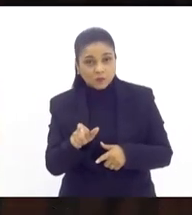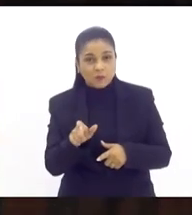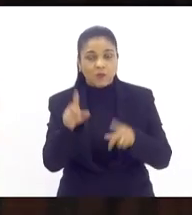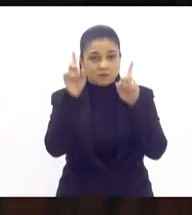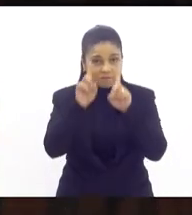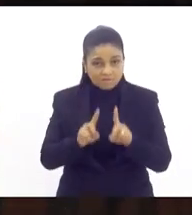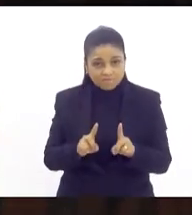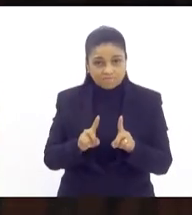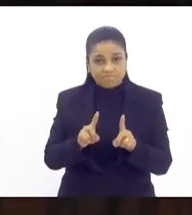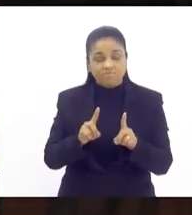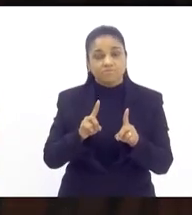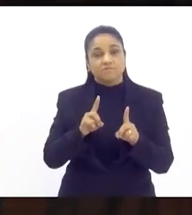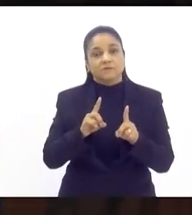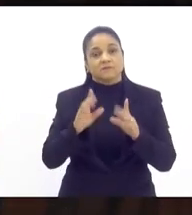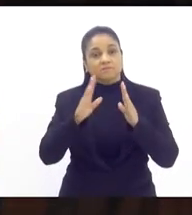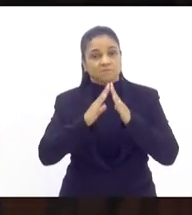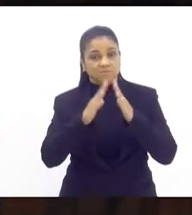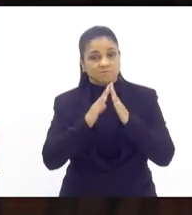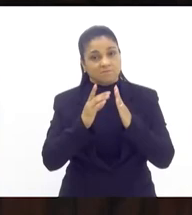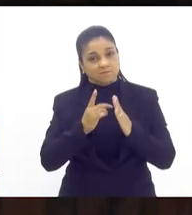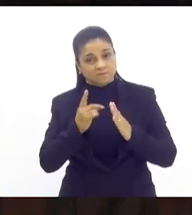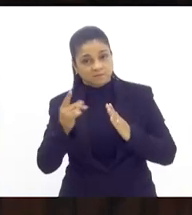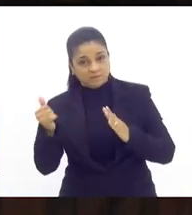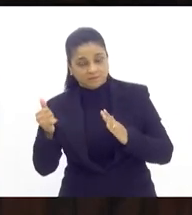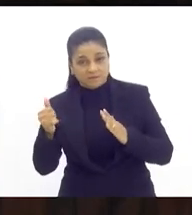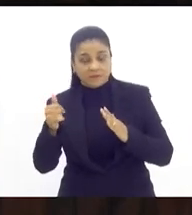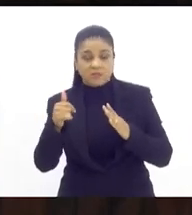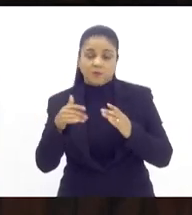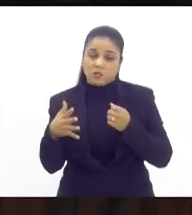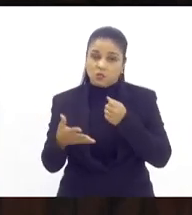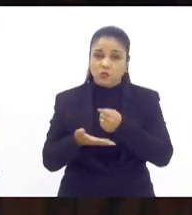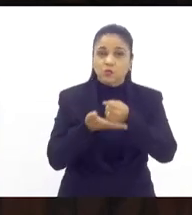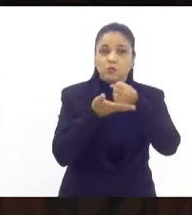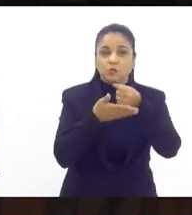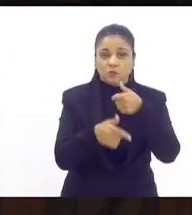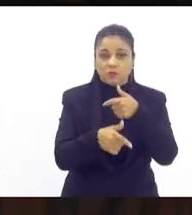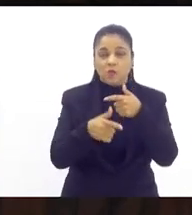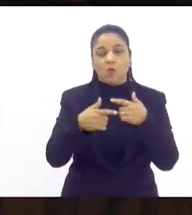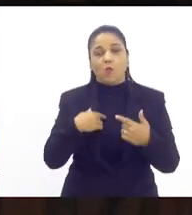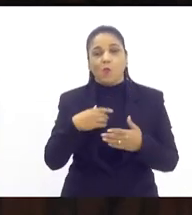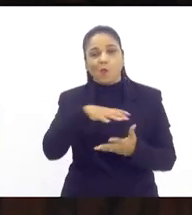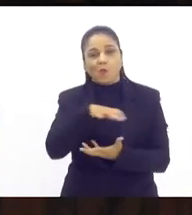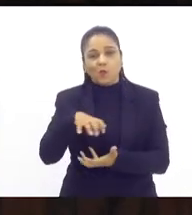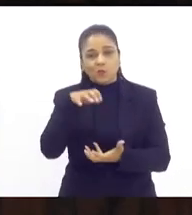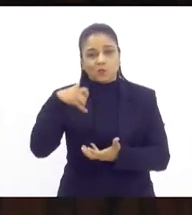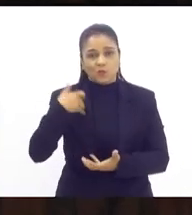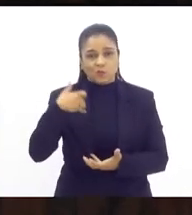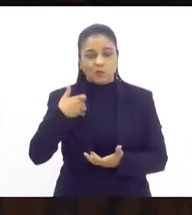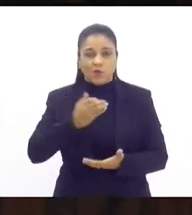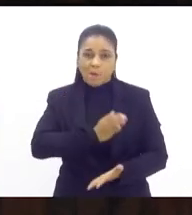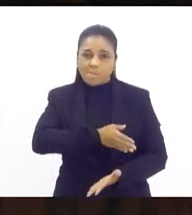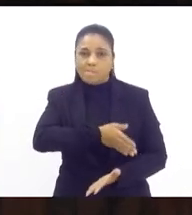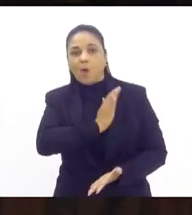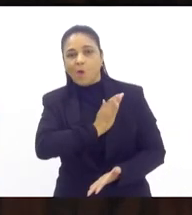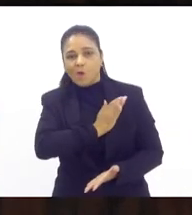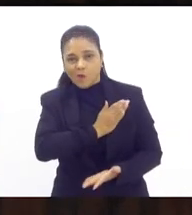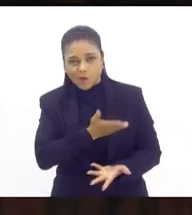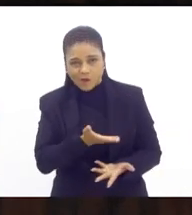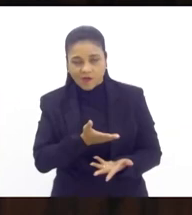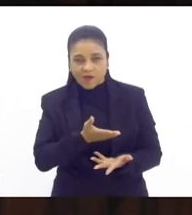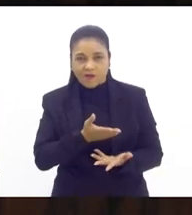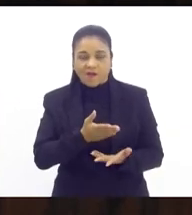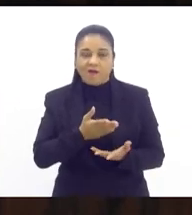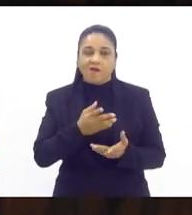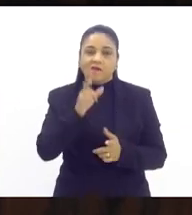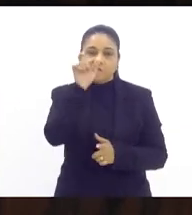para ser socorrido um idoso não é que infartou ou alguém uma